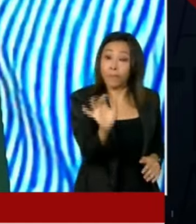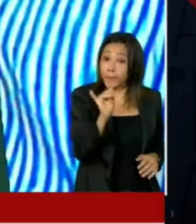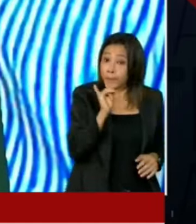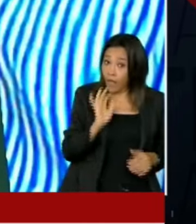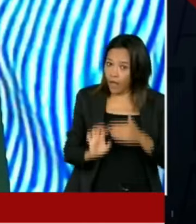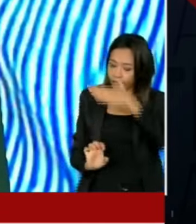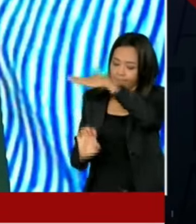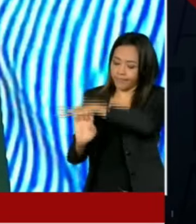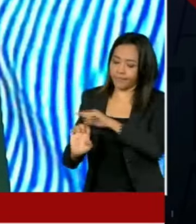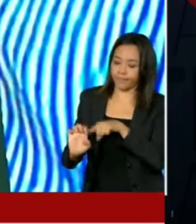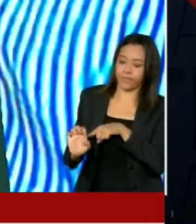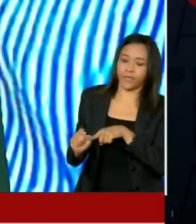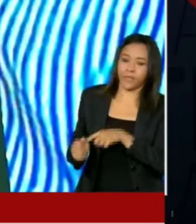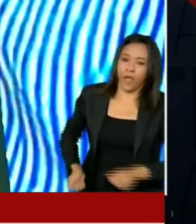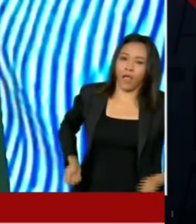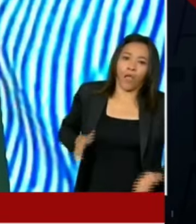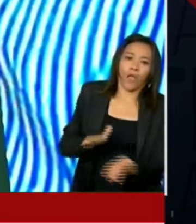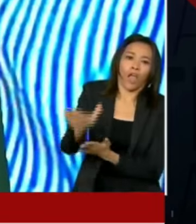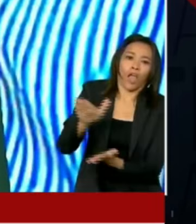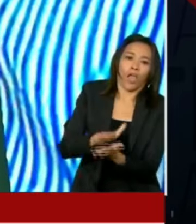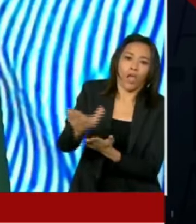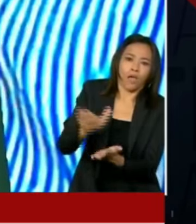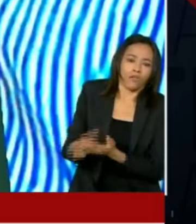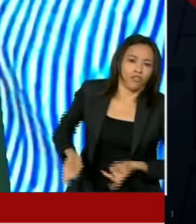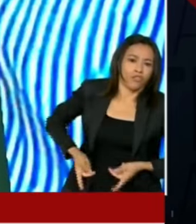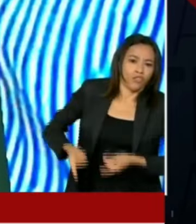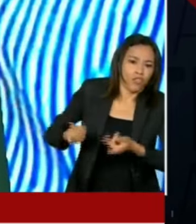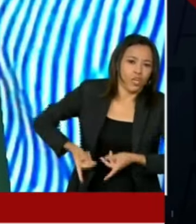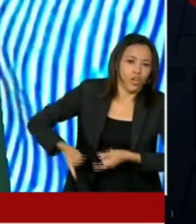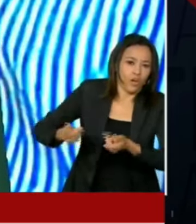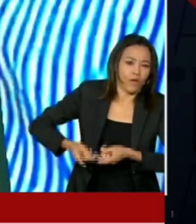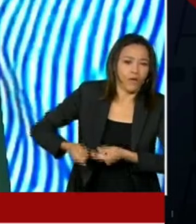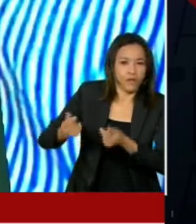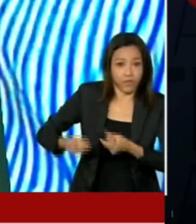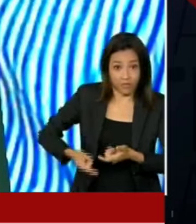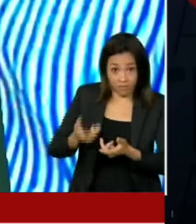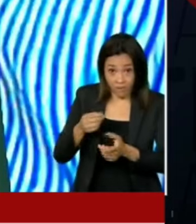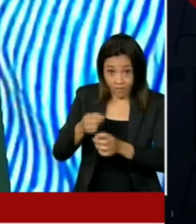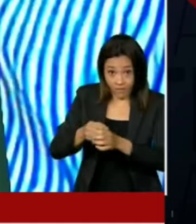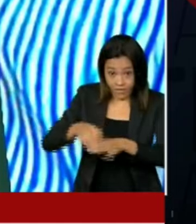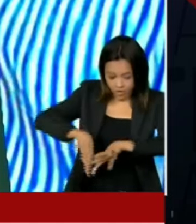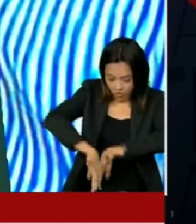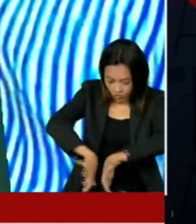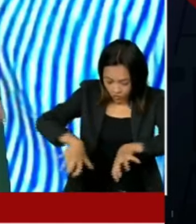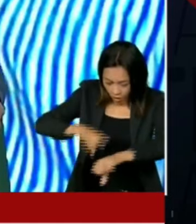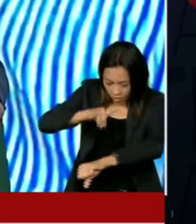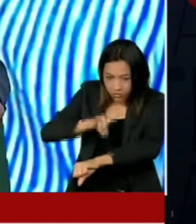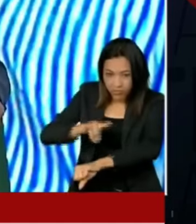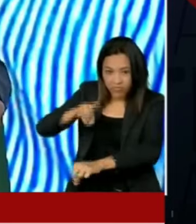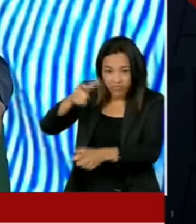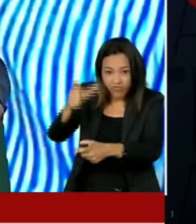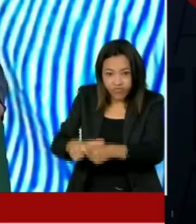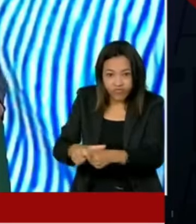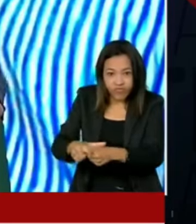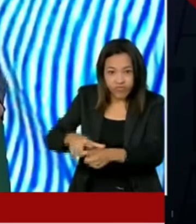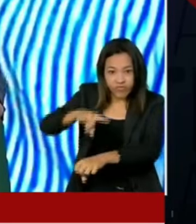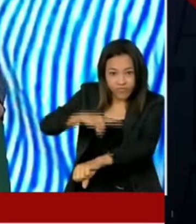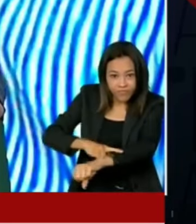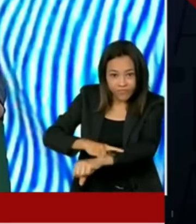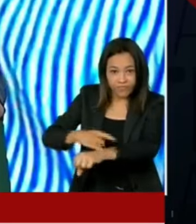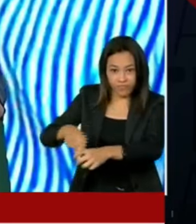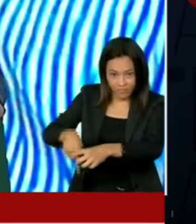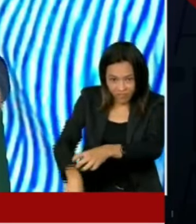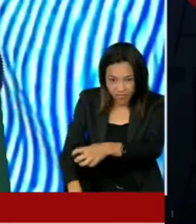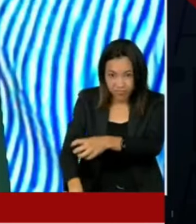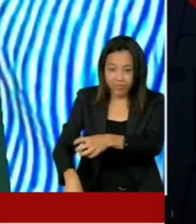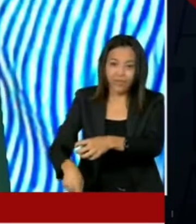ou seja, pelo aumento de impostos. A ministra do Planejamento, Simone Tebet, deu um passo a mais e falou o seguinte: olha, a gente está